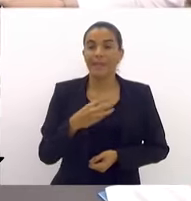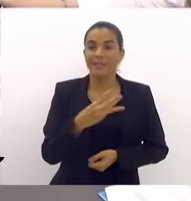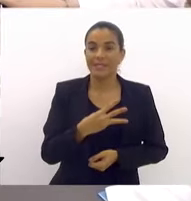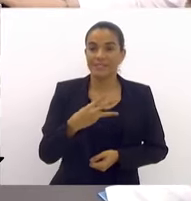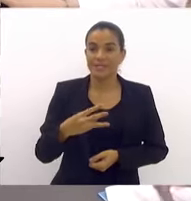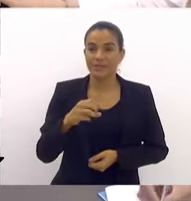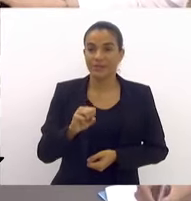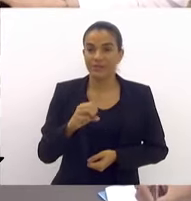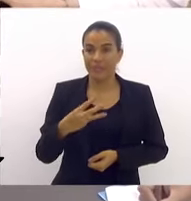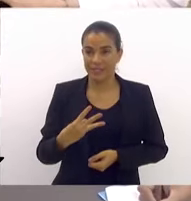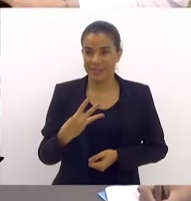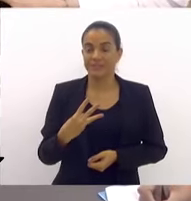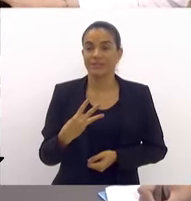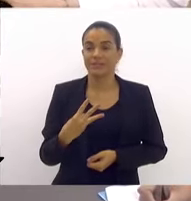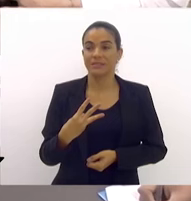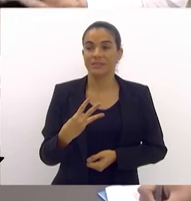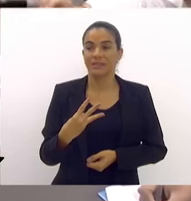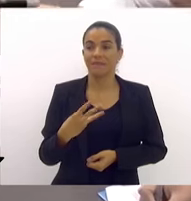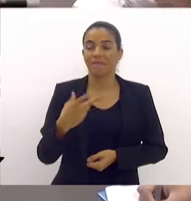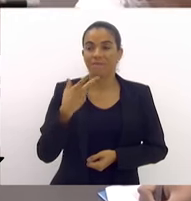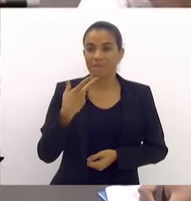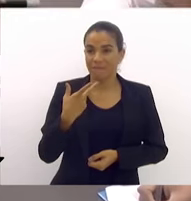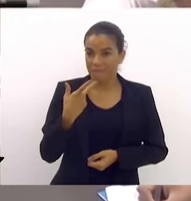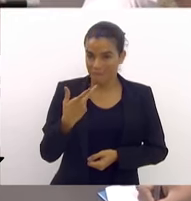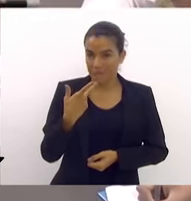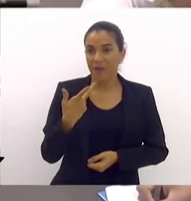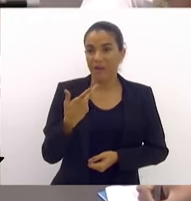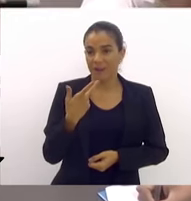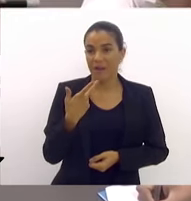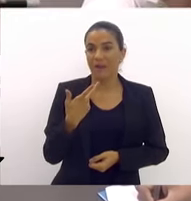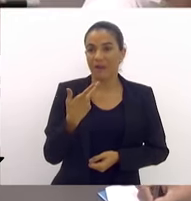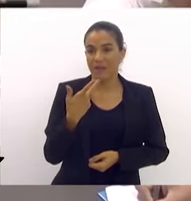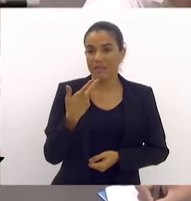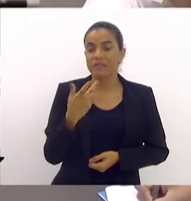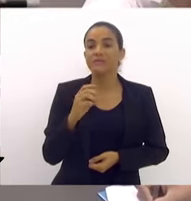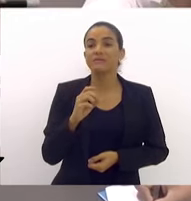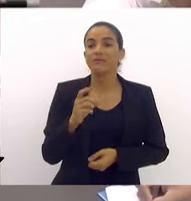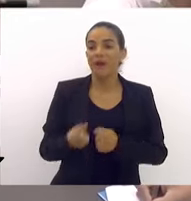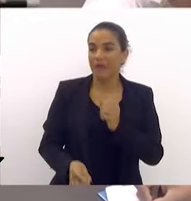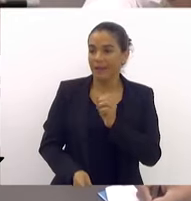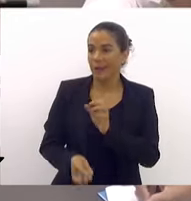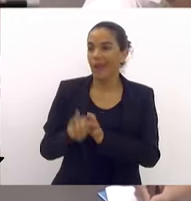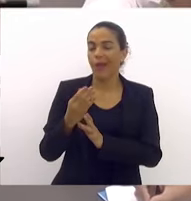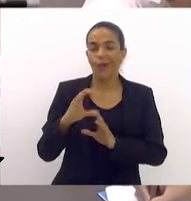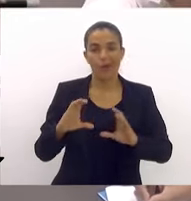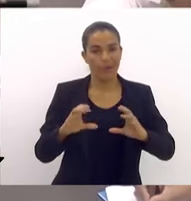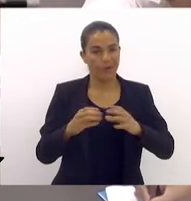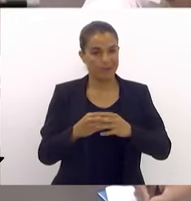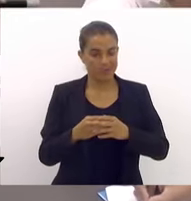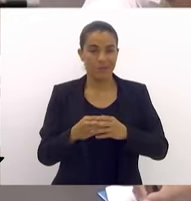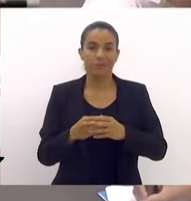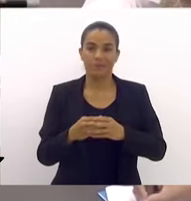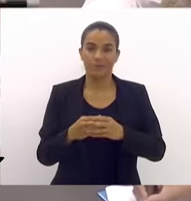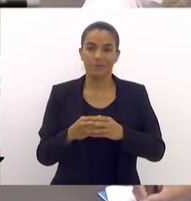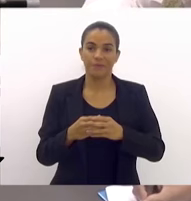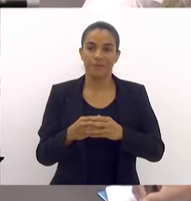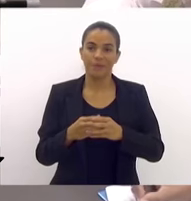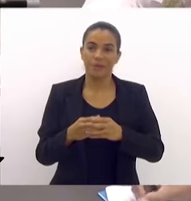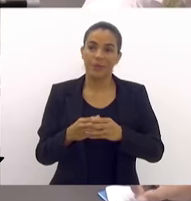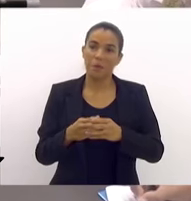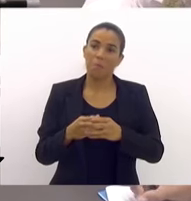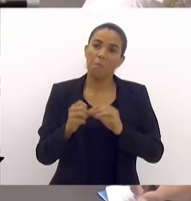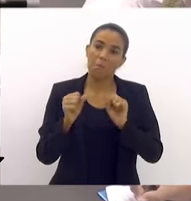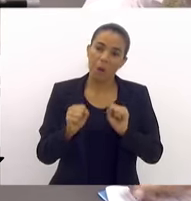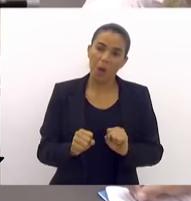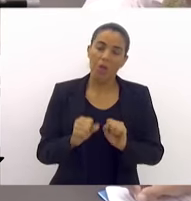3383 de 2000, na lei, ela fala que se criará uma comissão, etc. Acho que a gente pode até